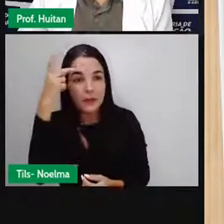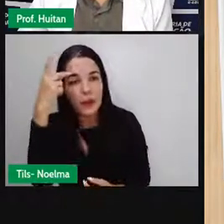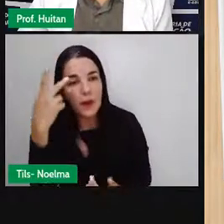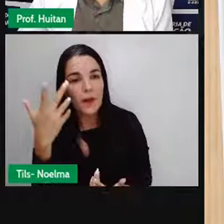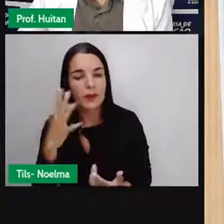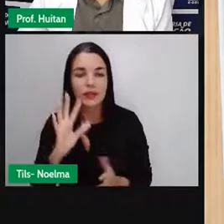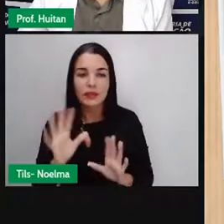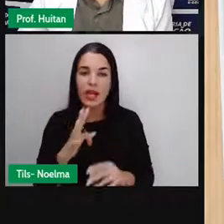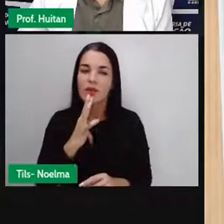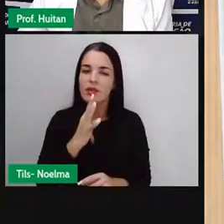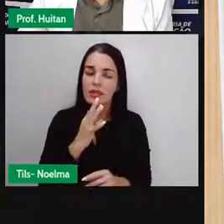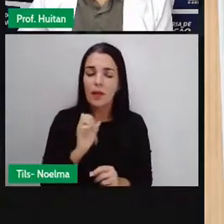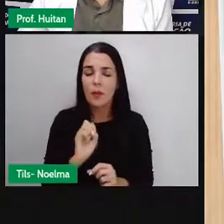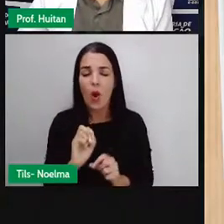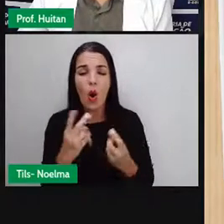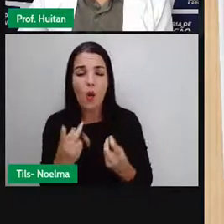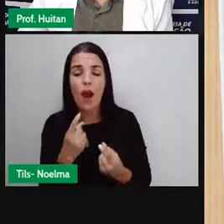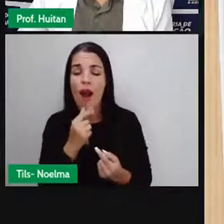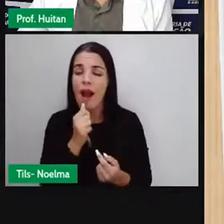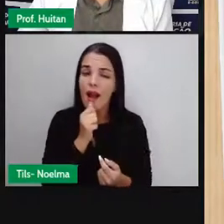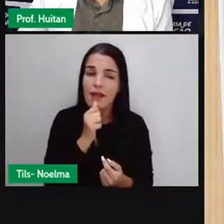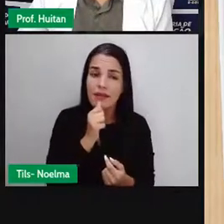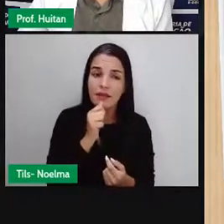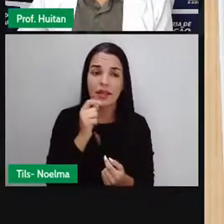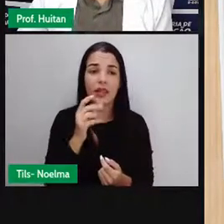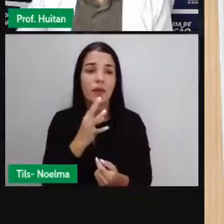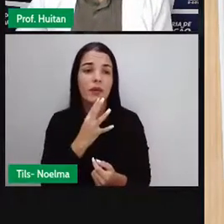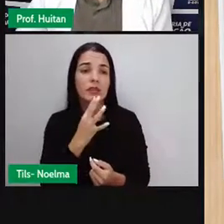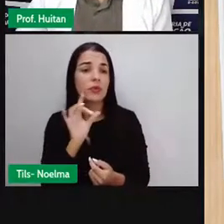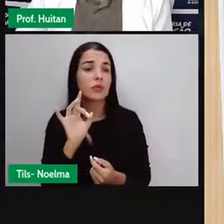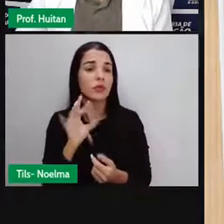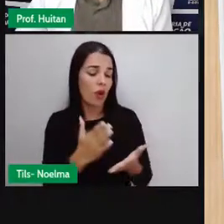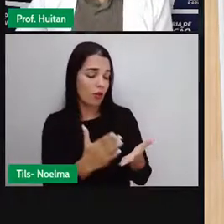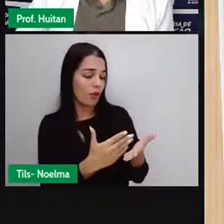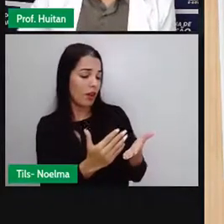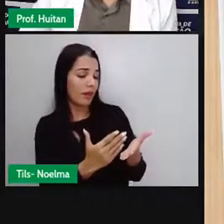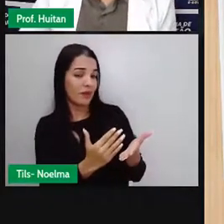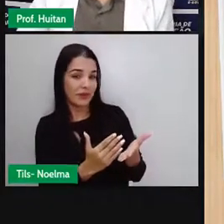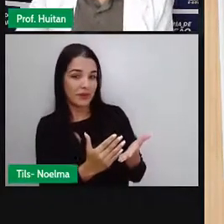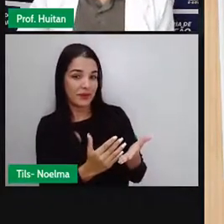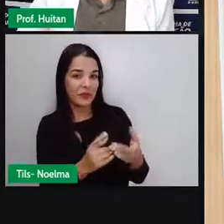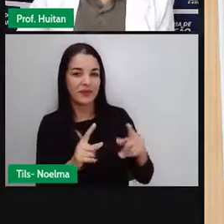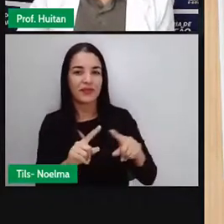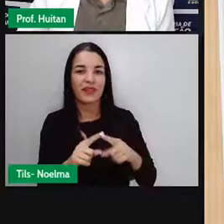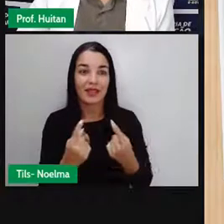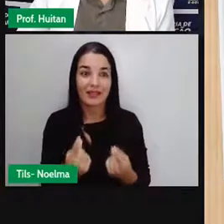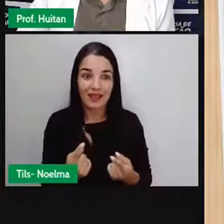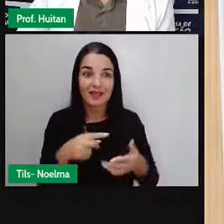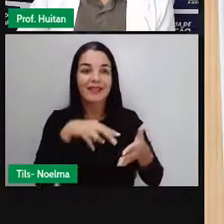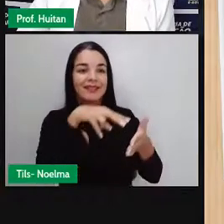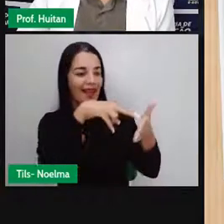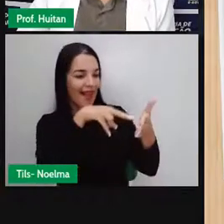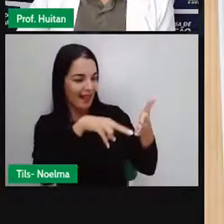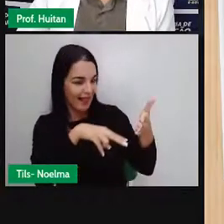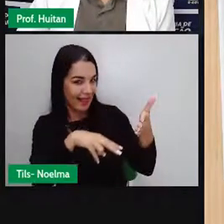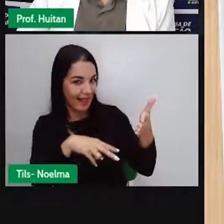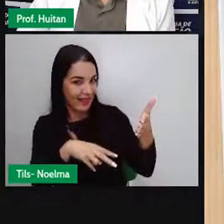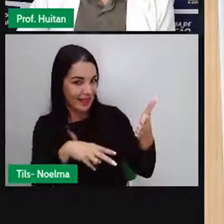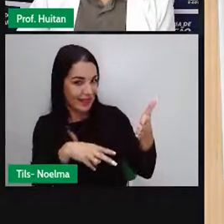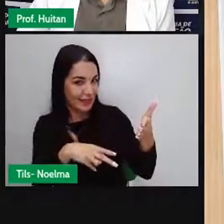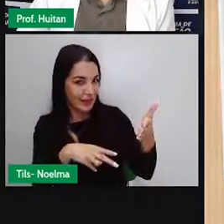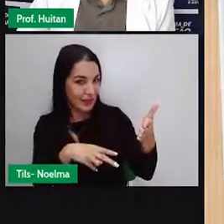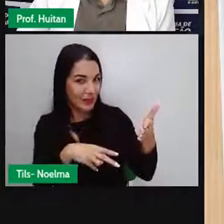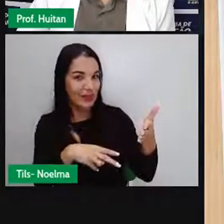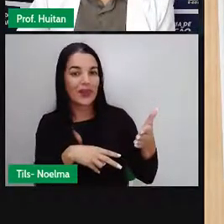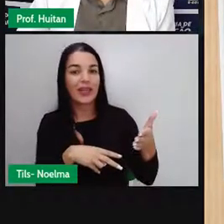já conhecemos ou com aquelas que conhecemos por meio de livros. Então, a leitura,